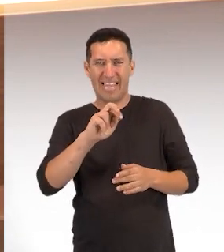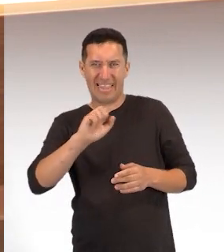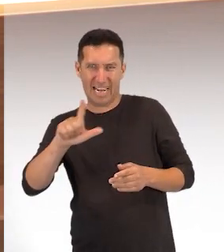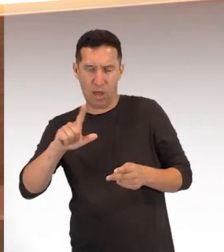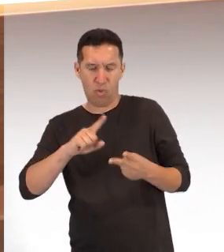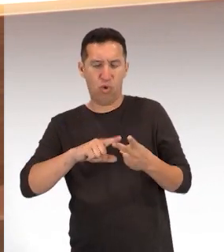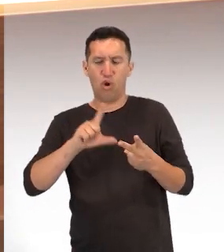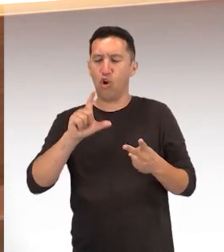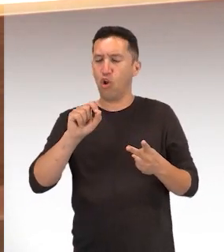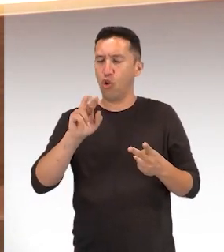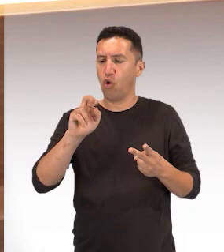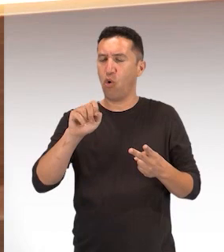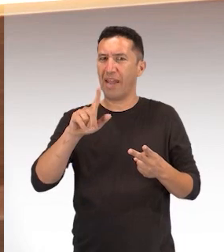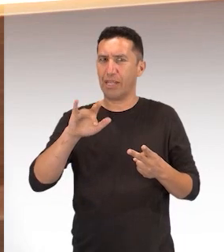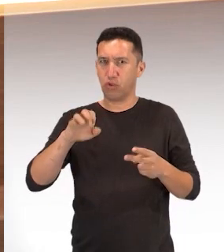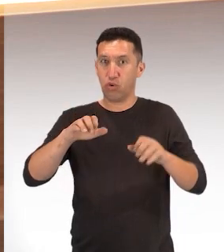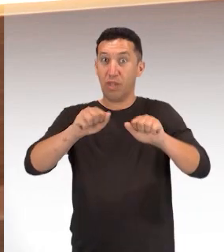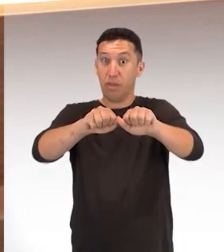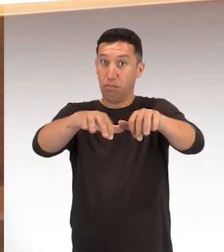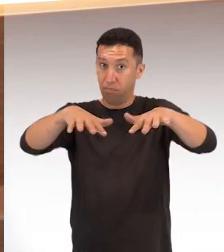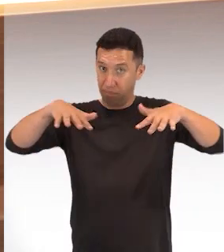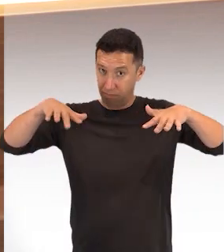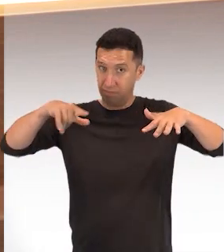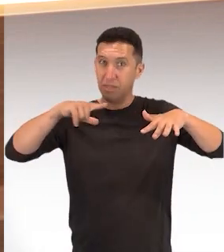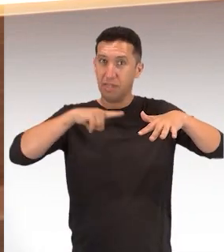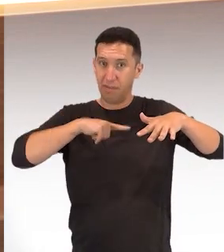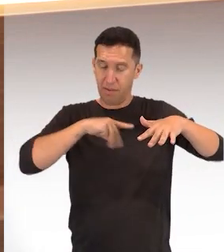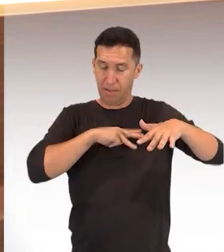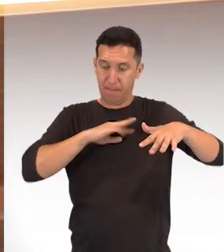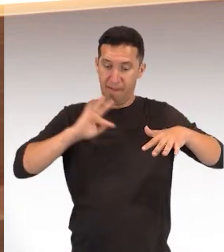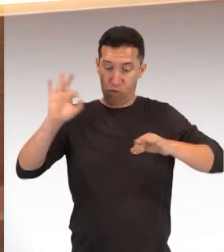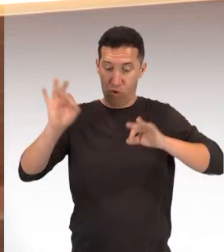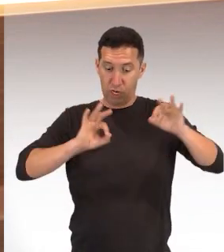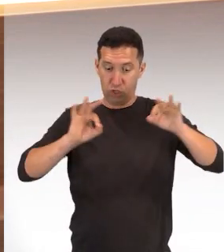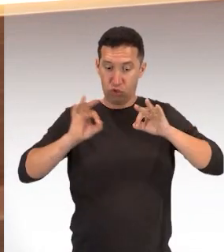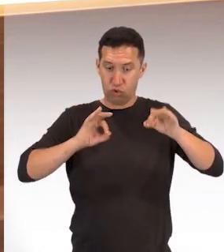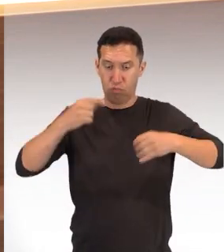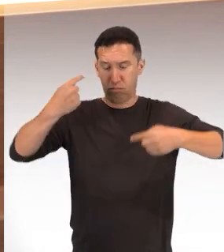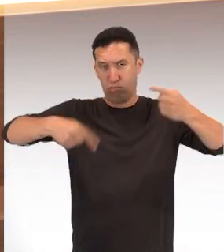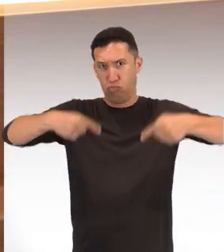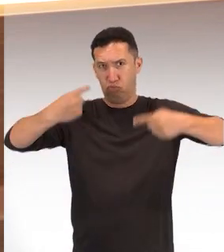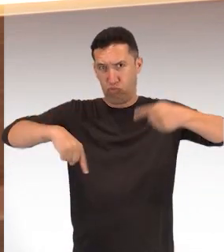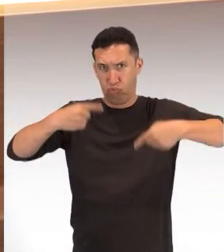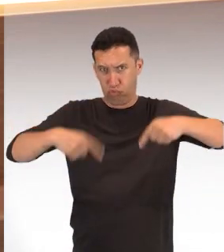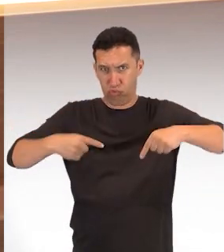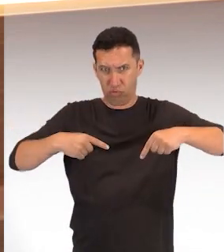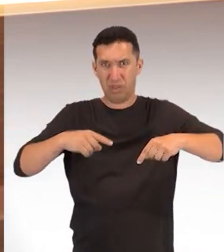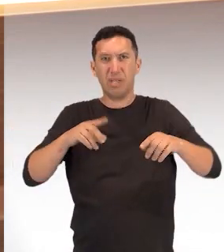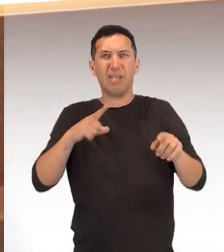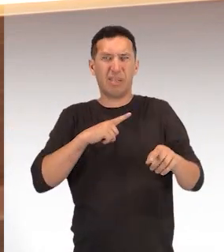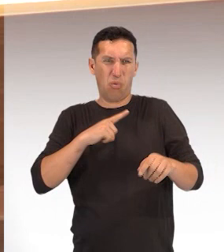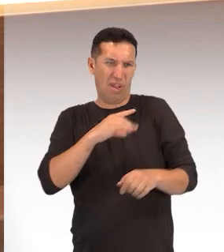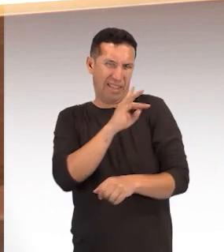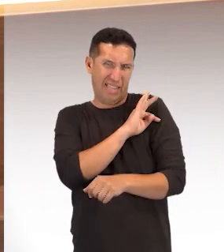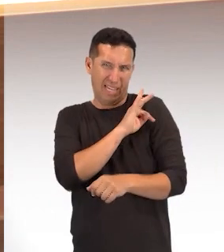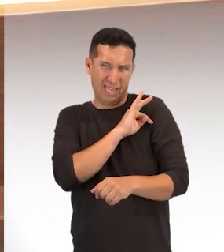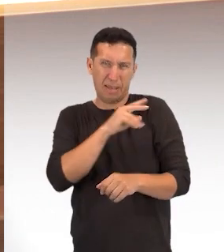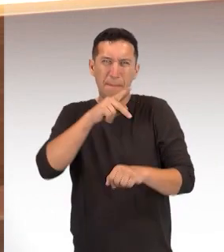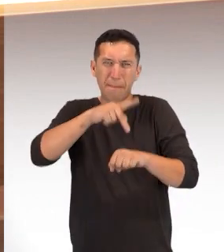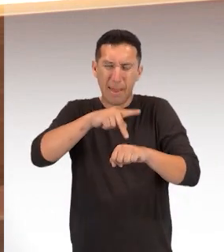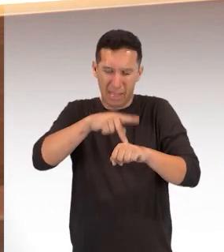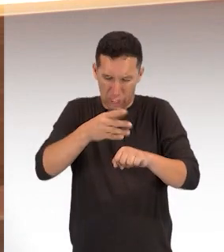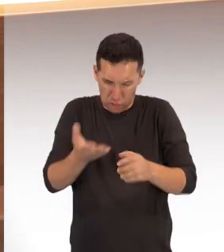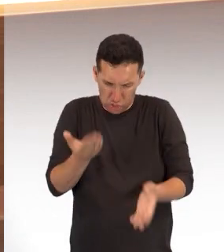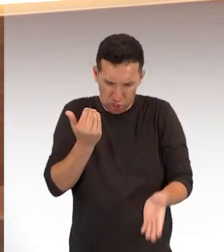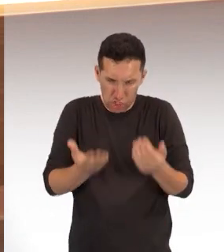Pedral do Lourenço foram discutidas em um debate realizado pelo MPF. A técnica, que serve para retirar